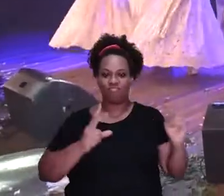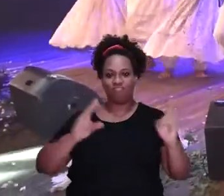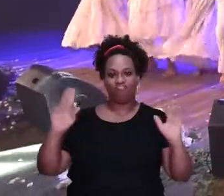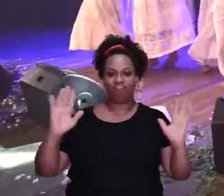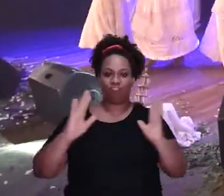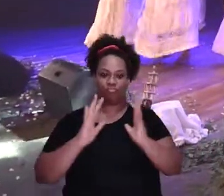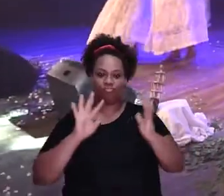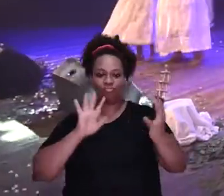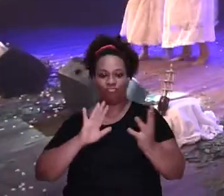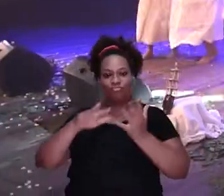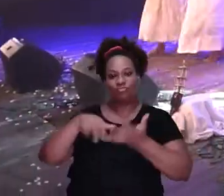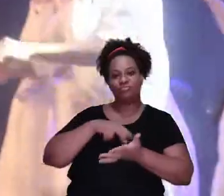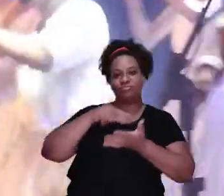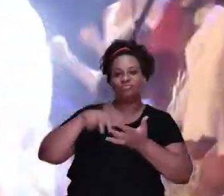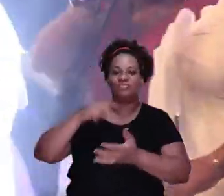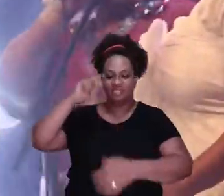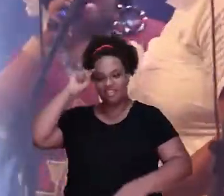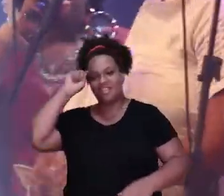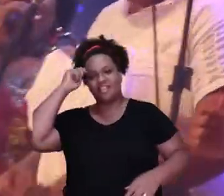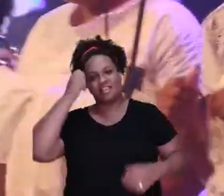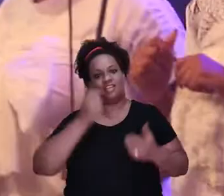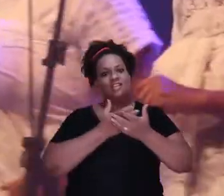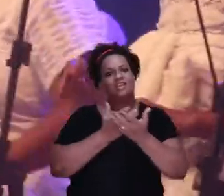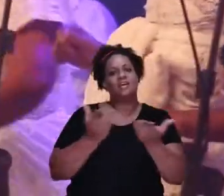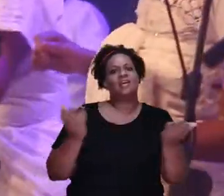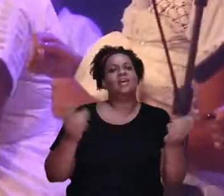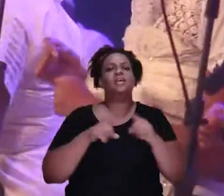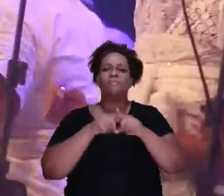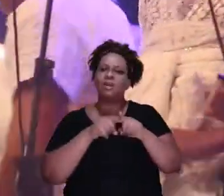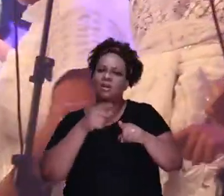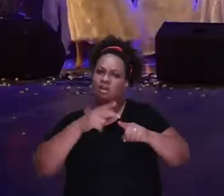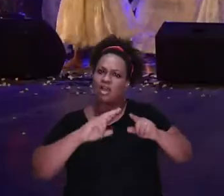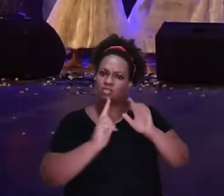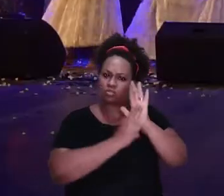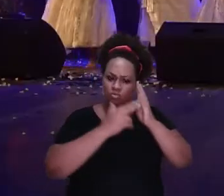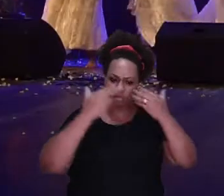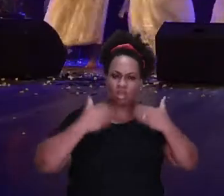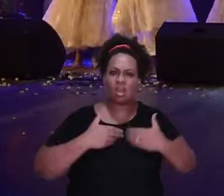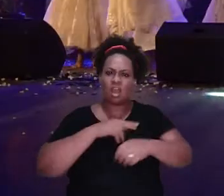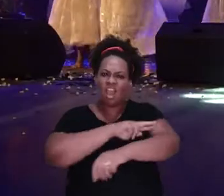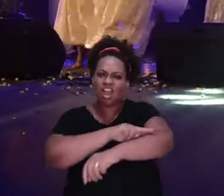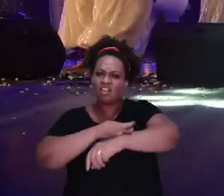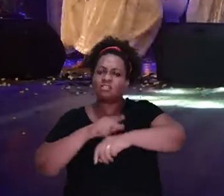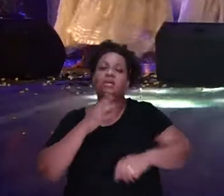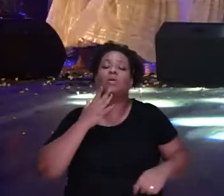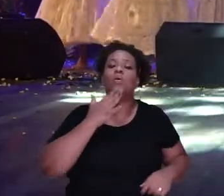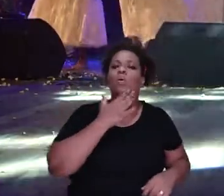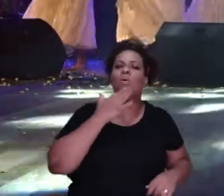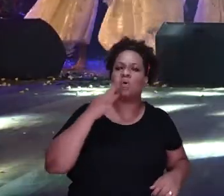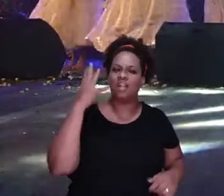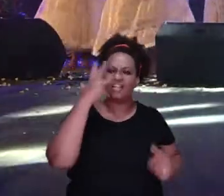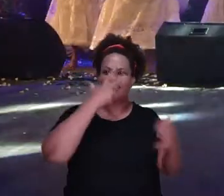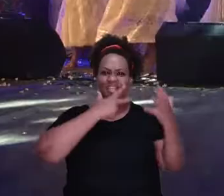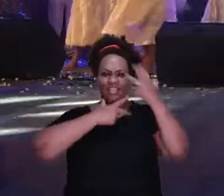namoro vai sair namoro irmãos irmãos uma sua raça tomar sua cor